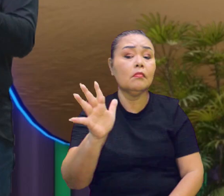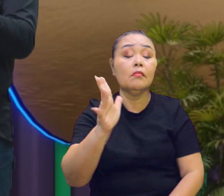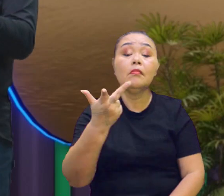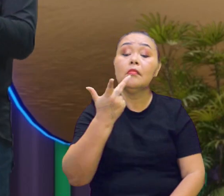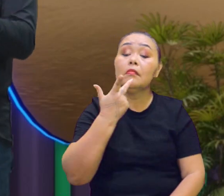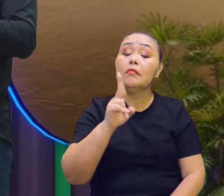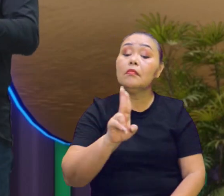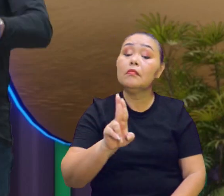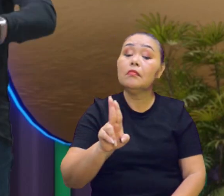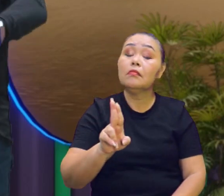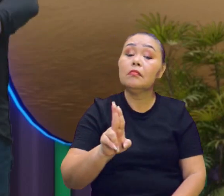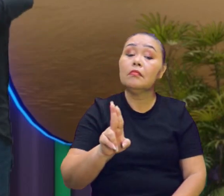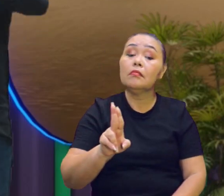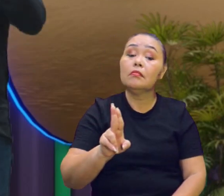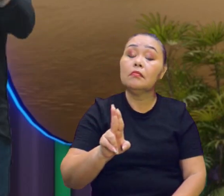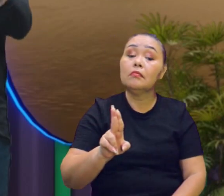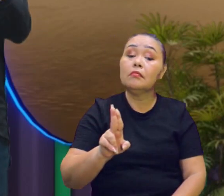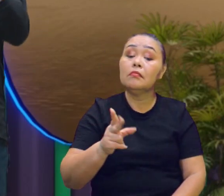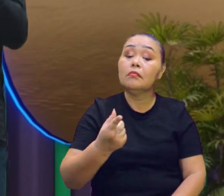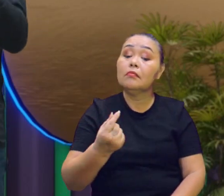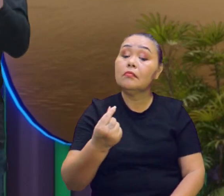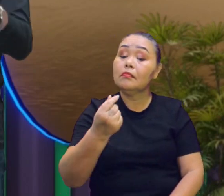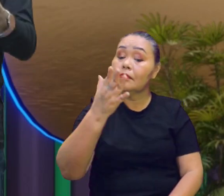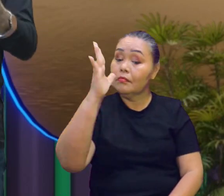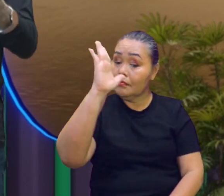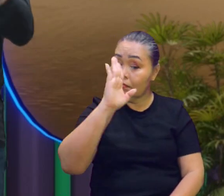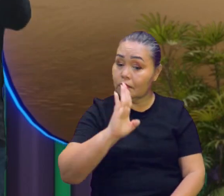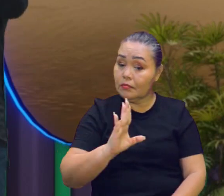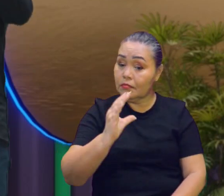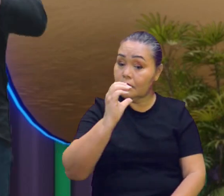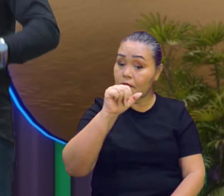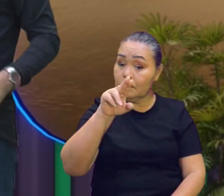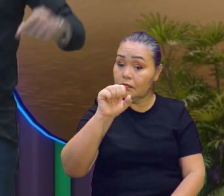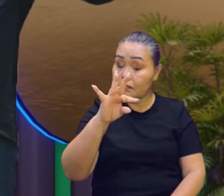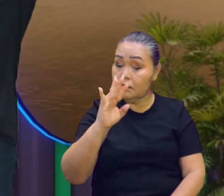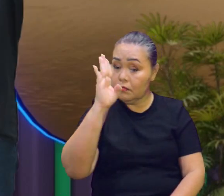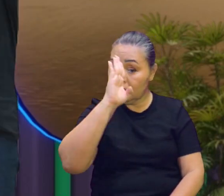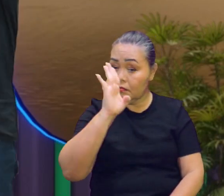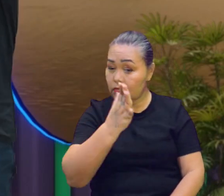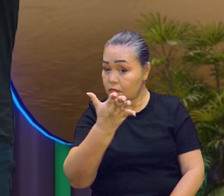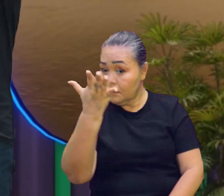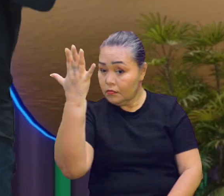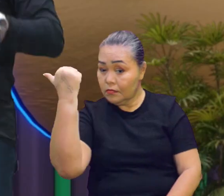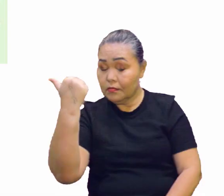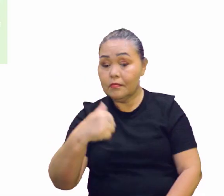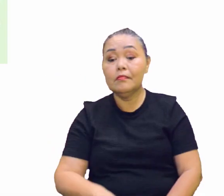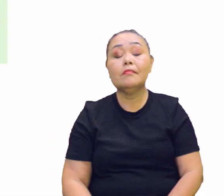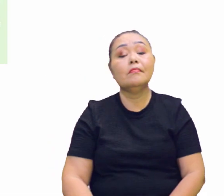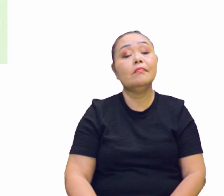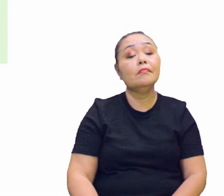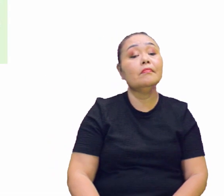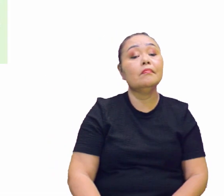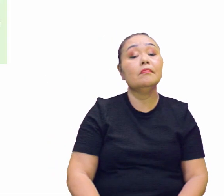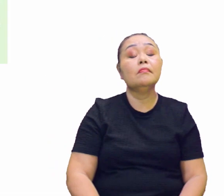está falando, pessoal, chama-se Custo Brasil. Anota isso aí. Vamos lá no quadro, meu diretor.